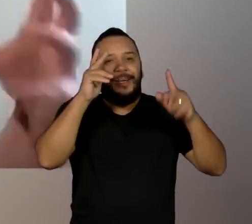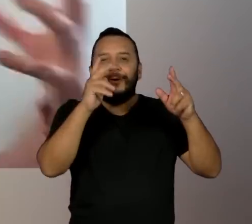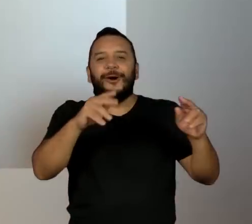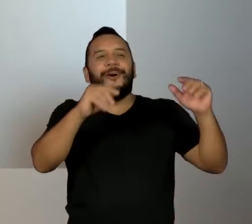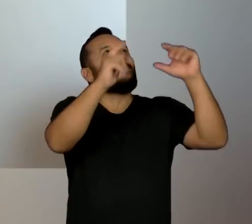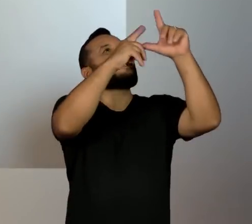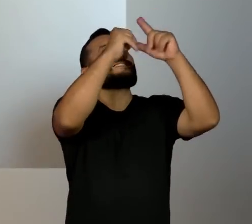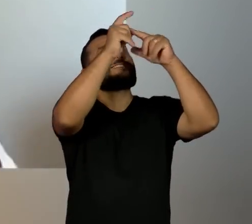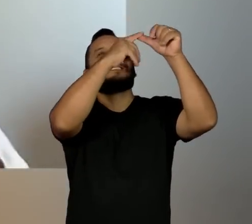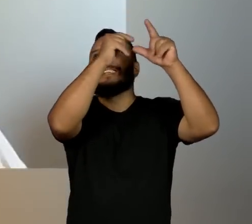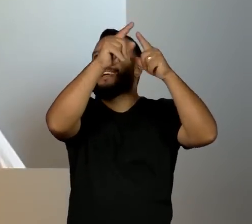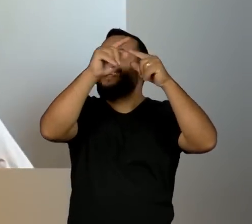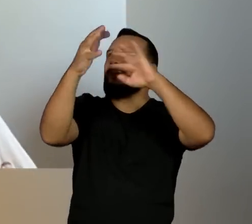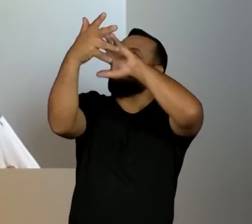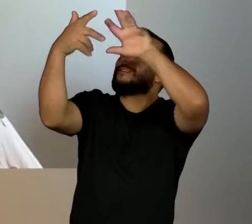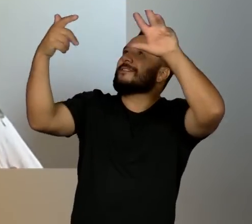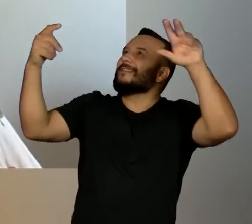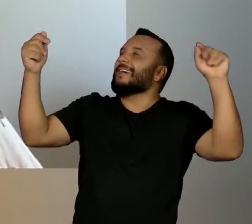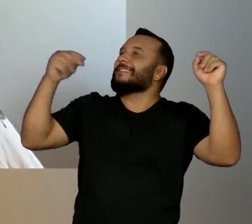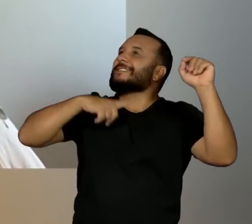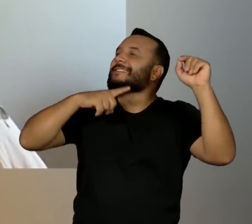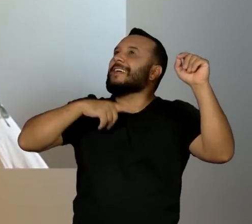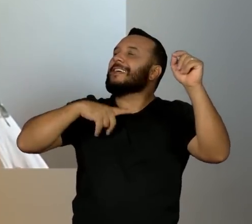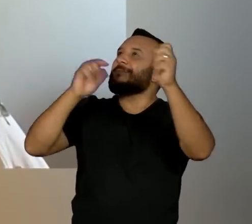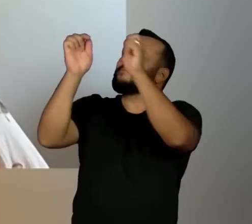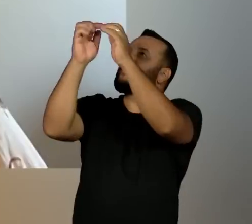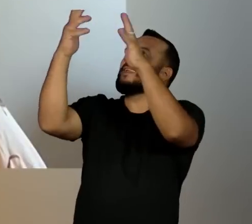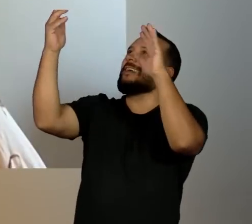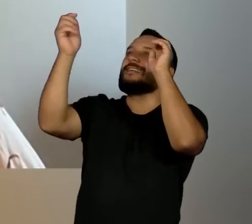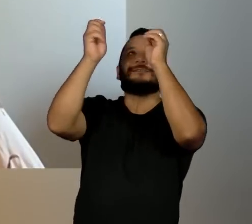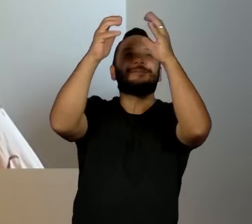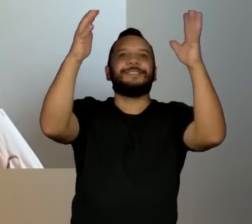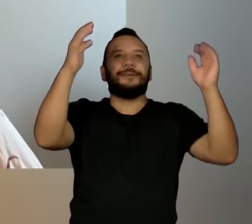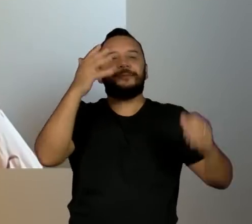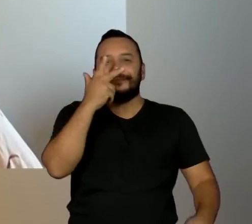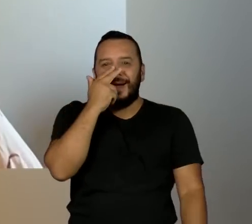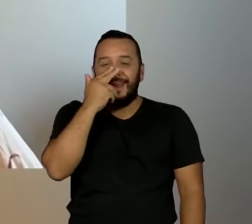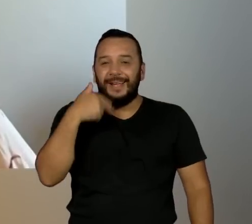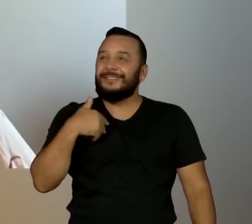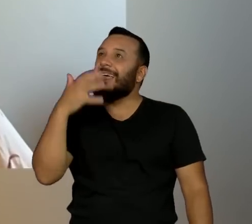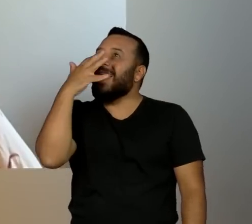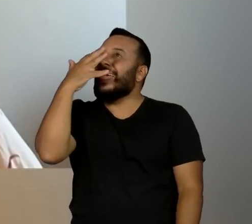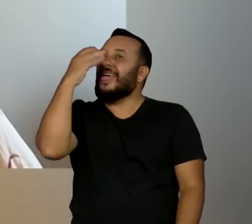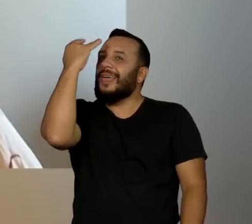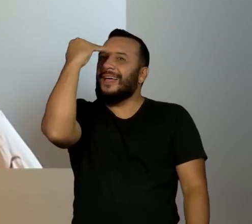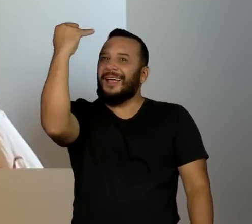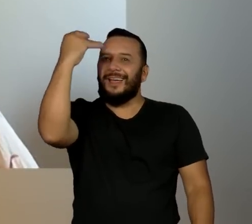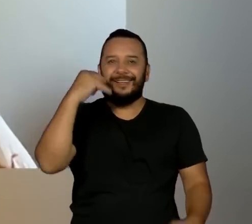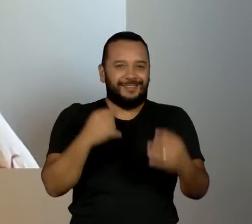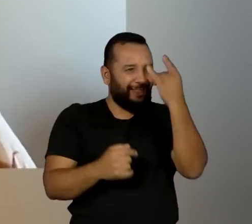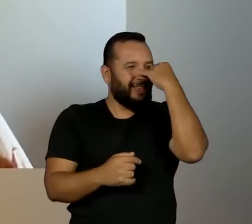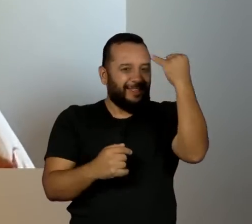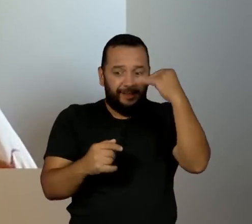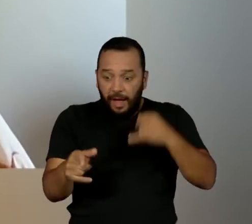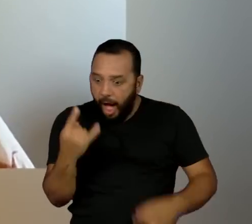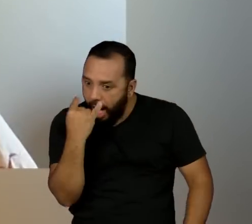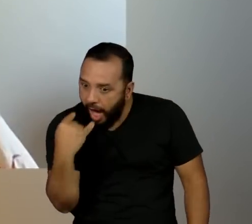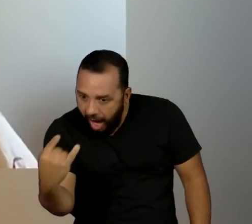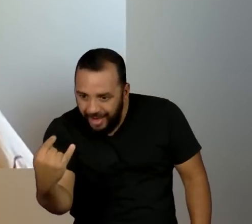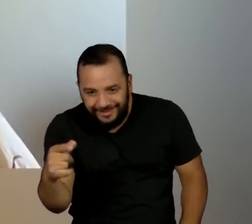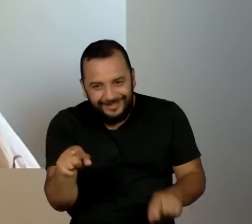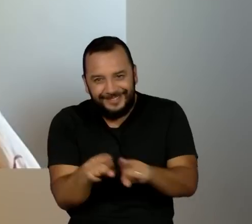que tem luz fica assim, muito encantado, né? Mexe muito com a